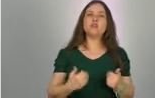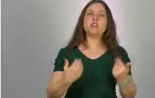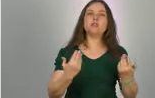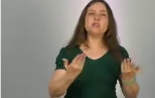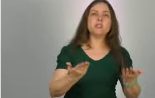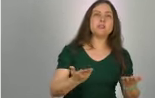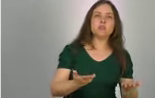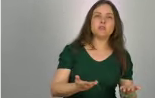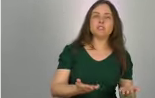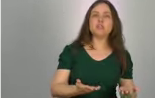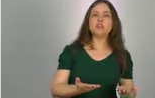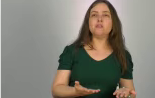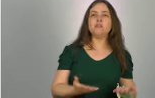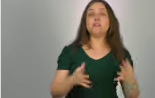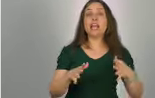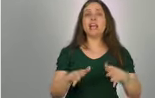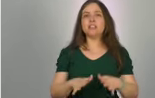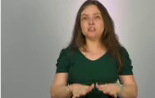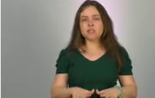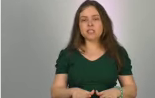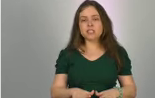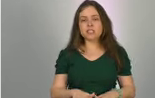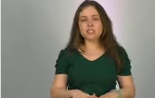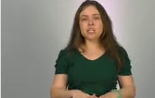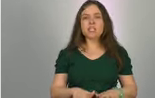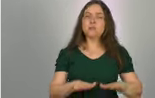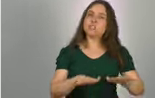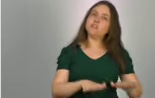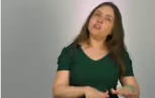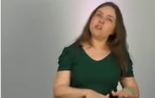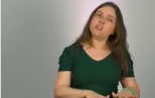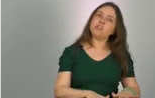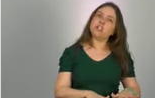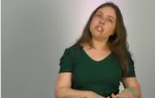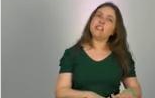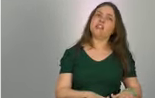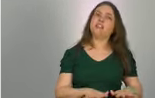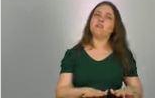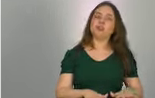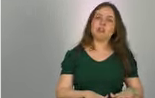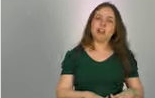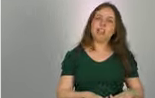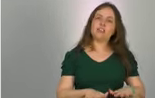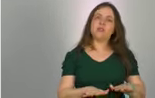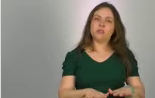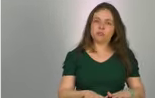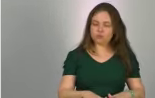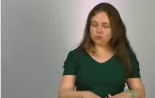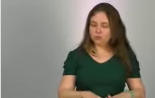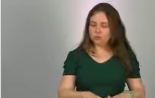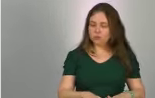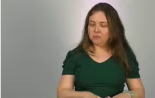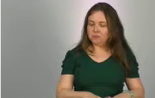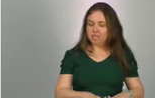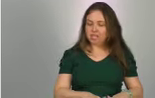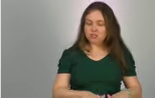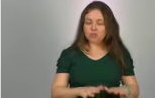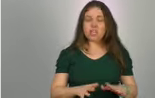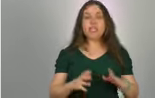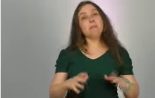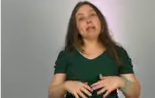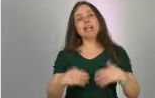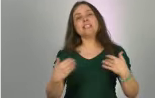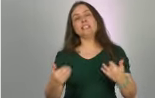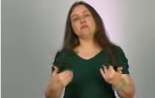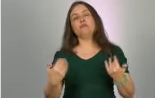da história do conhecimento científico da área de medicina especificamente ali em Porto Alegre no Rio Grande do Sul